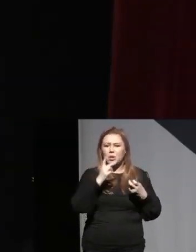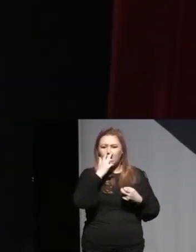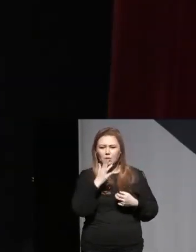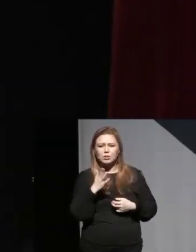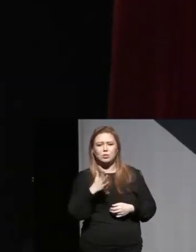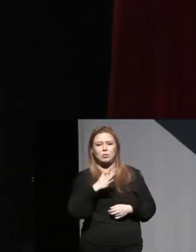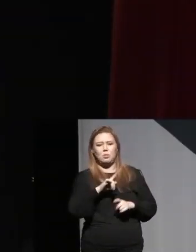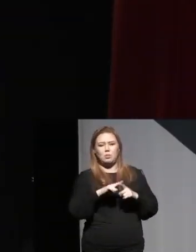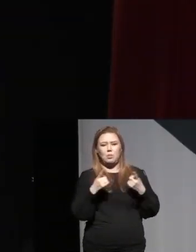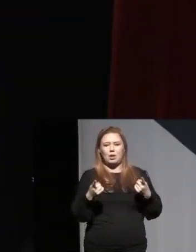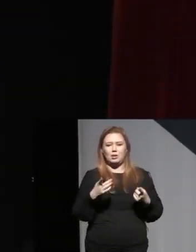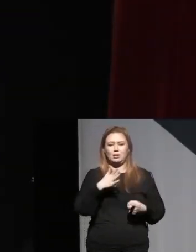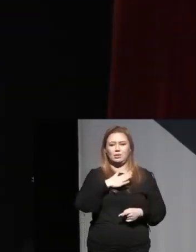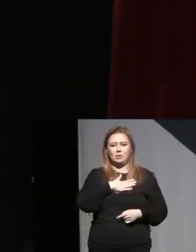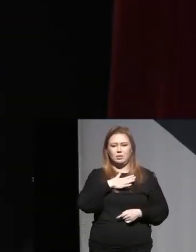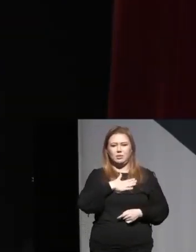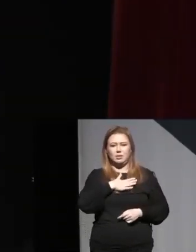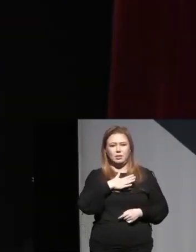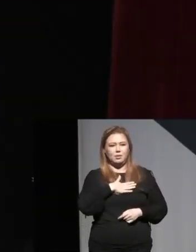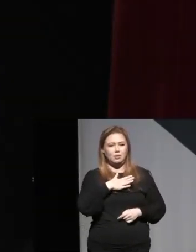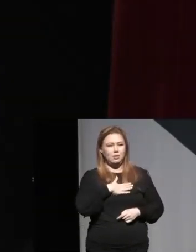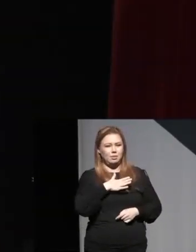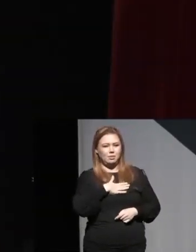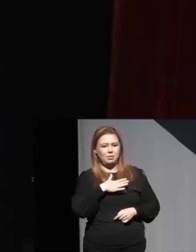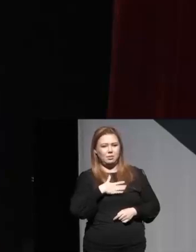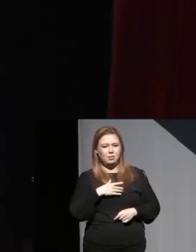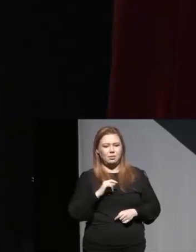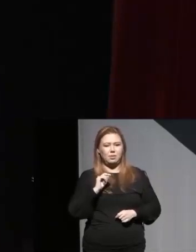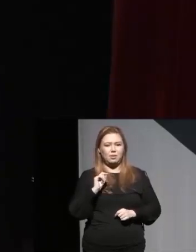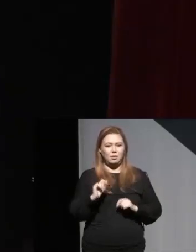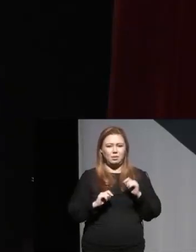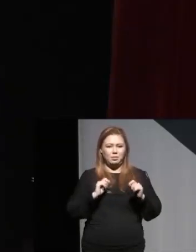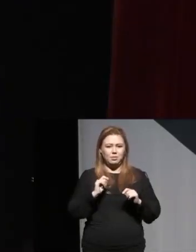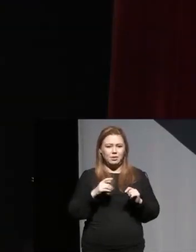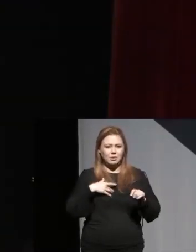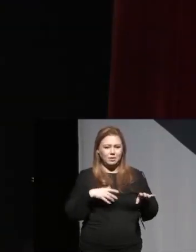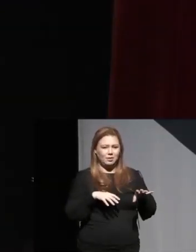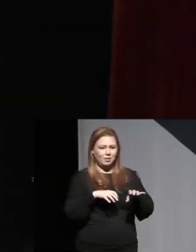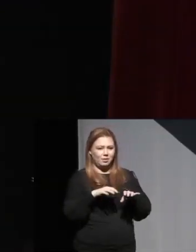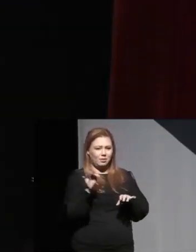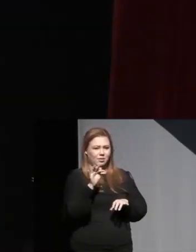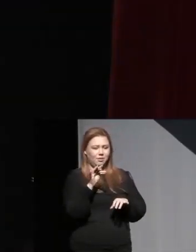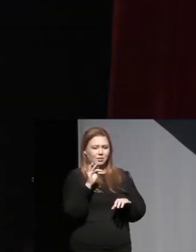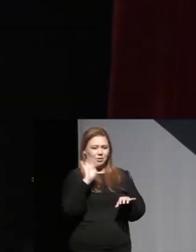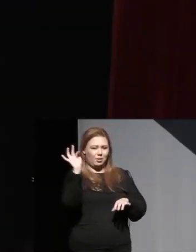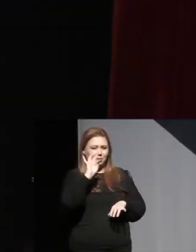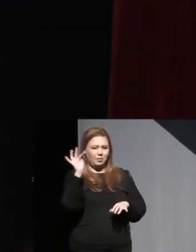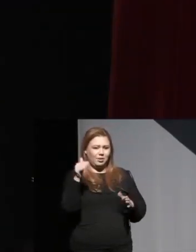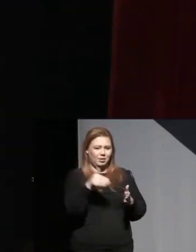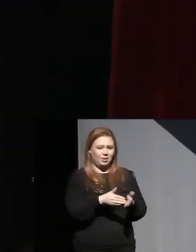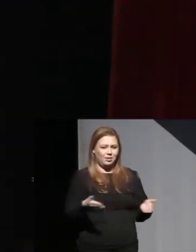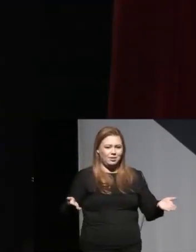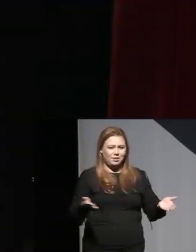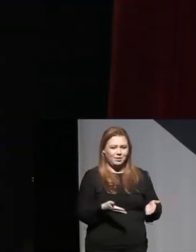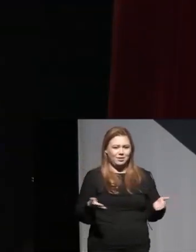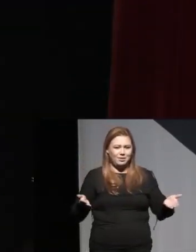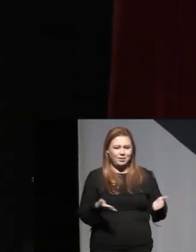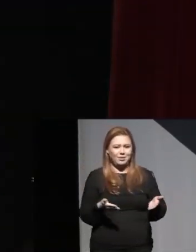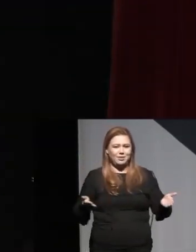minha época de faculdade para a época de hoje, da minha época de graduação para a época de hoje, nós percebemos nos